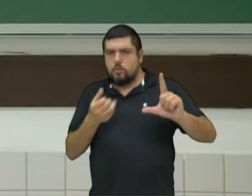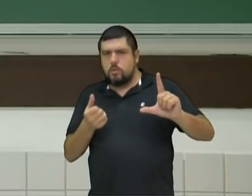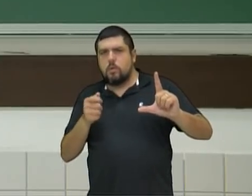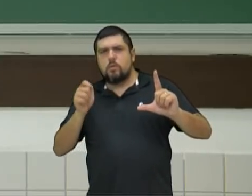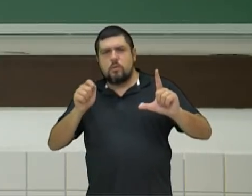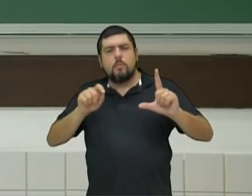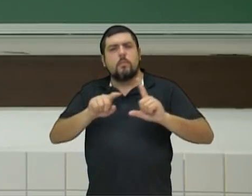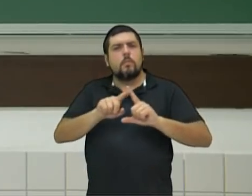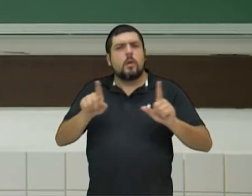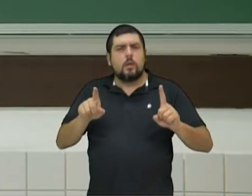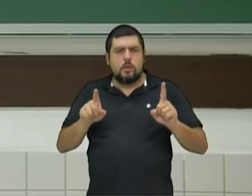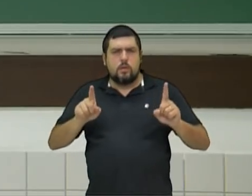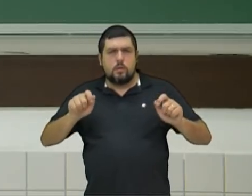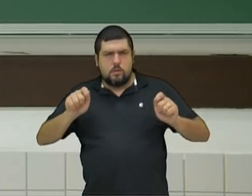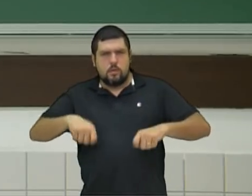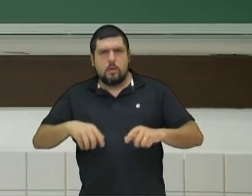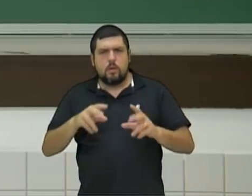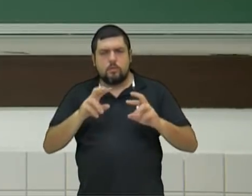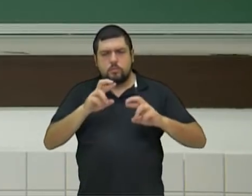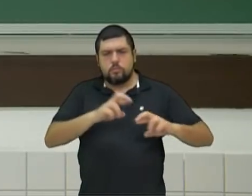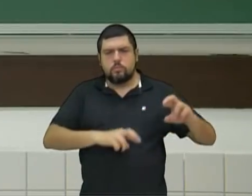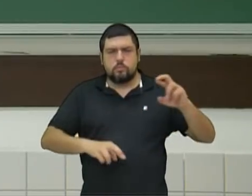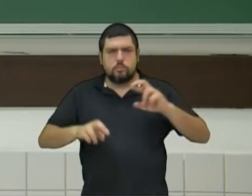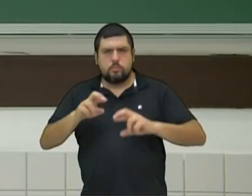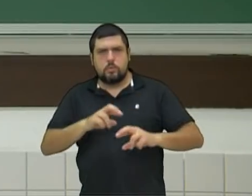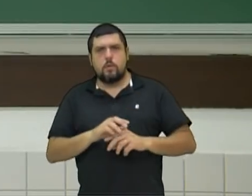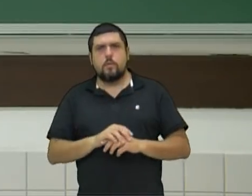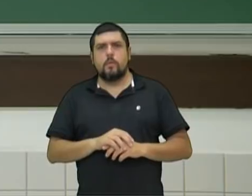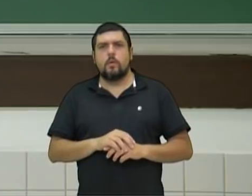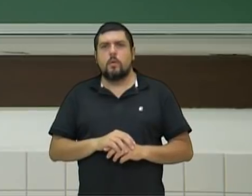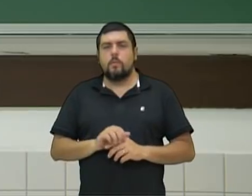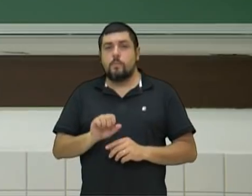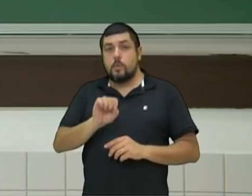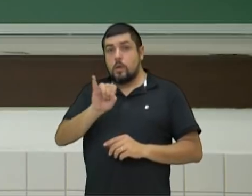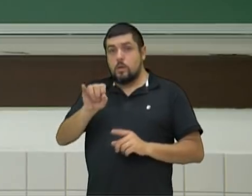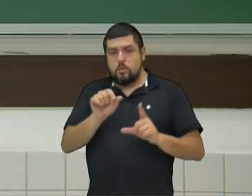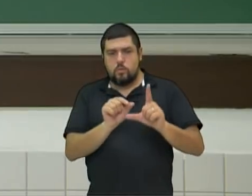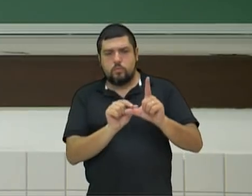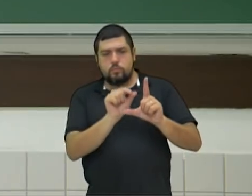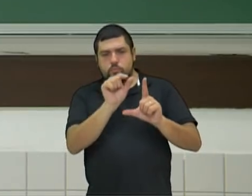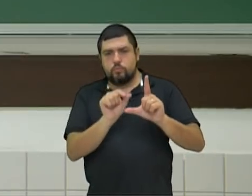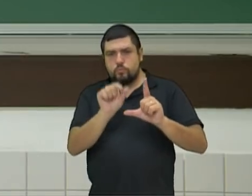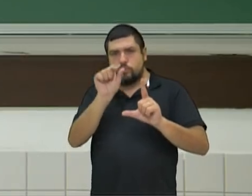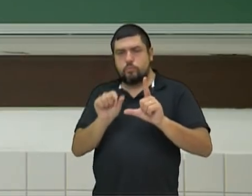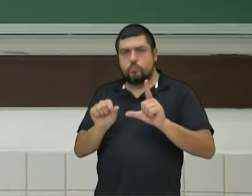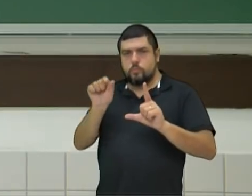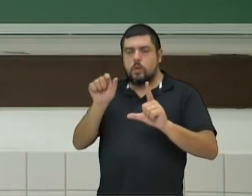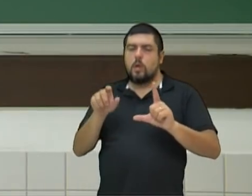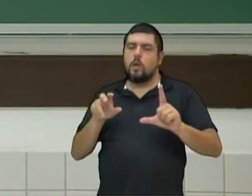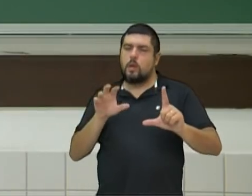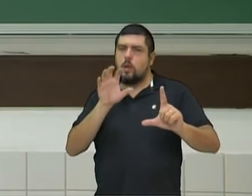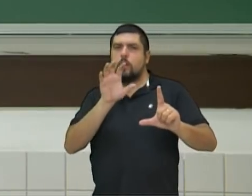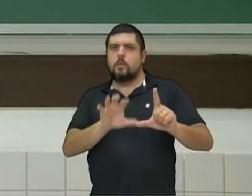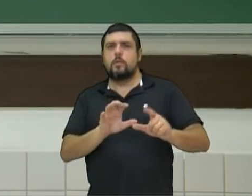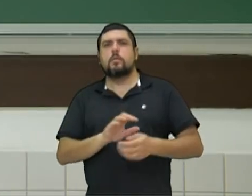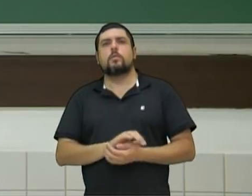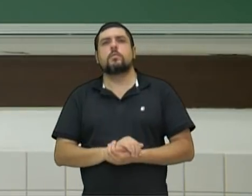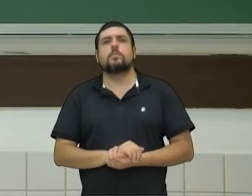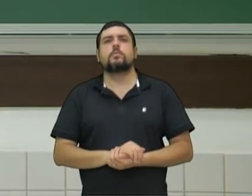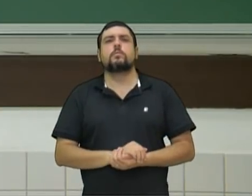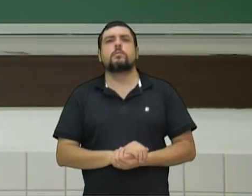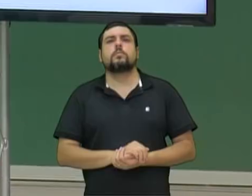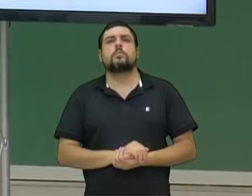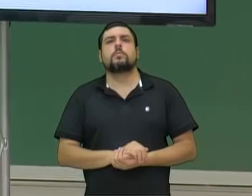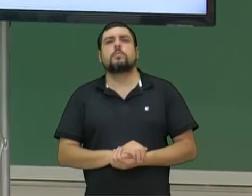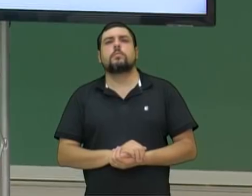como a professora está apresentando, mas de modo geral, quando você está trabalhando com gráfico em barras, é essa a ideia, tá bom? Continuando com a